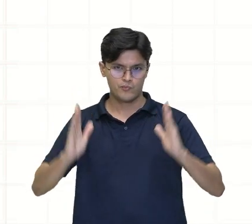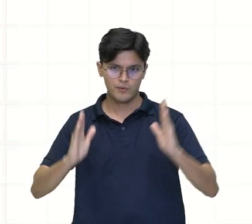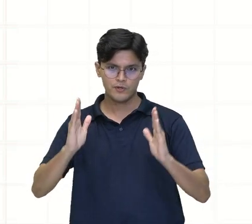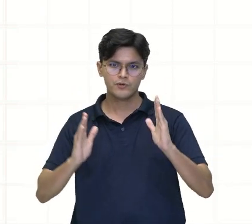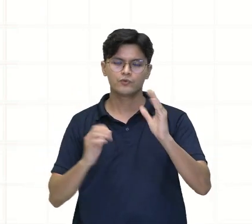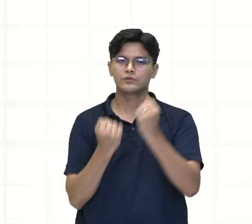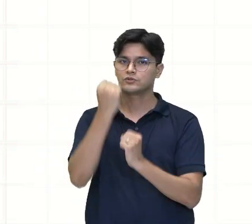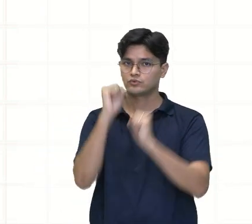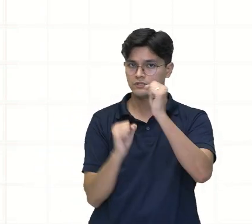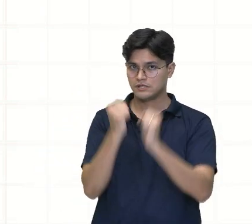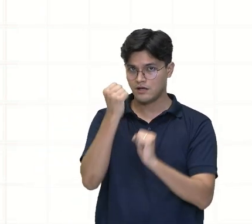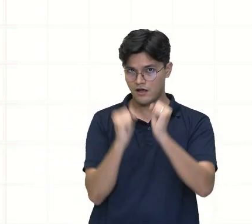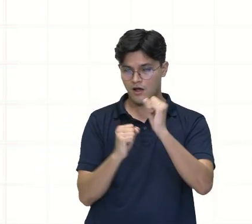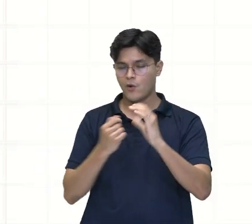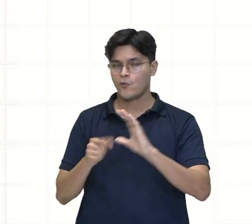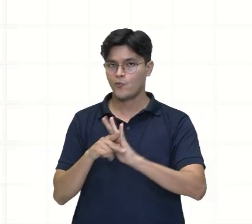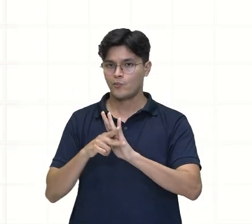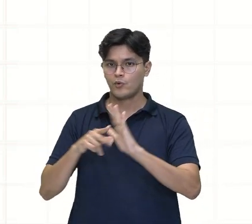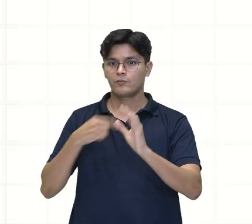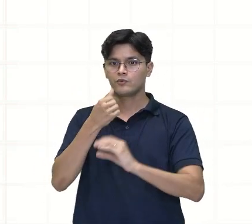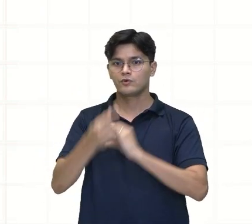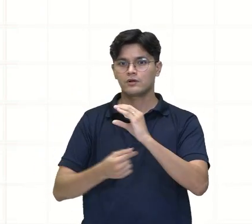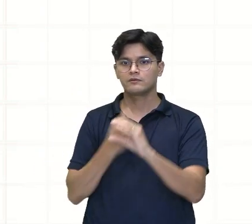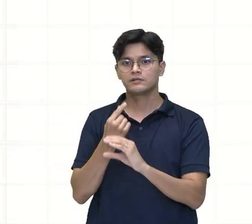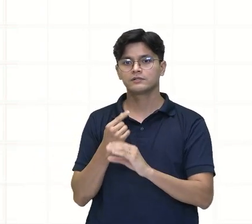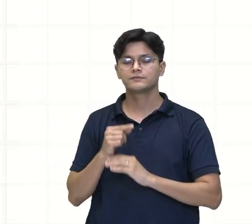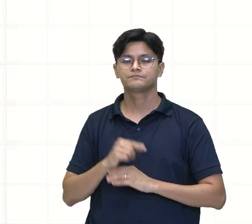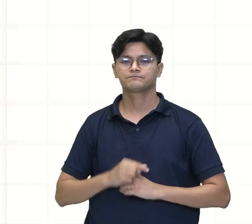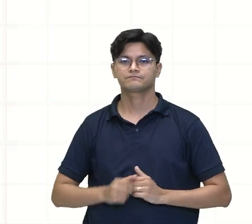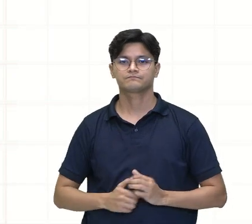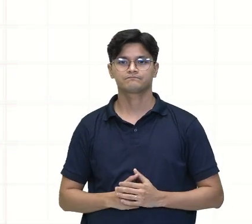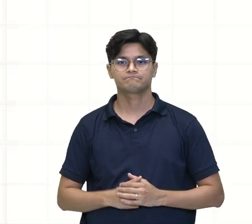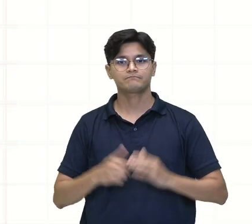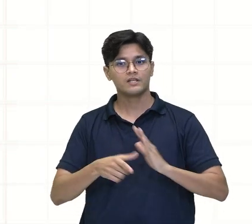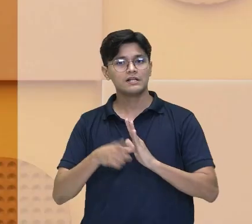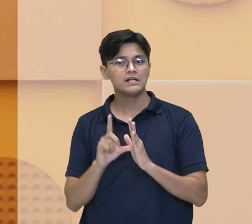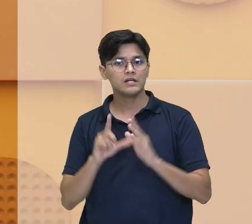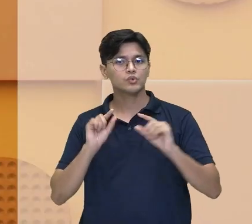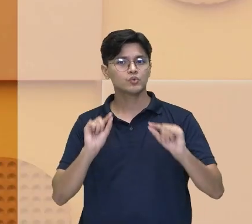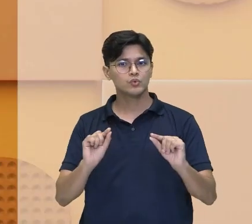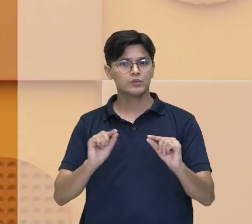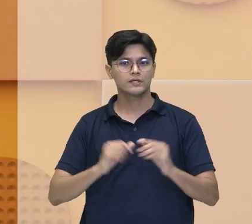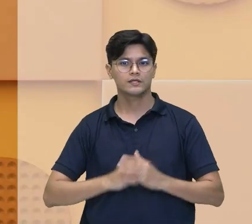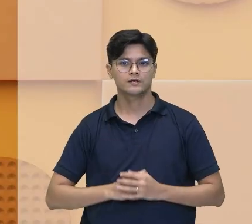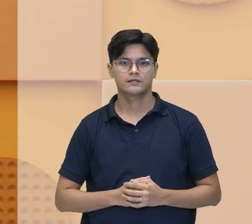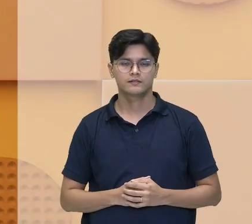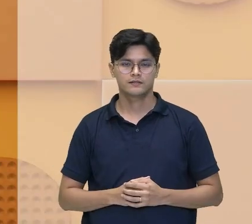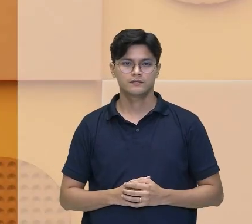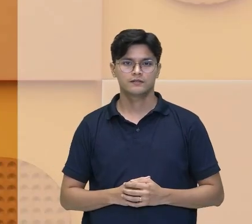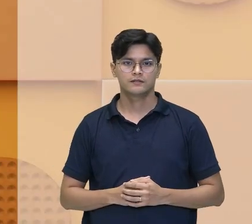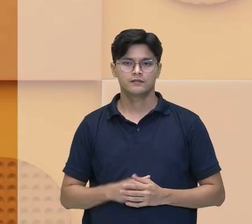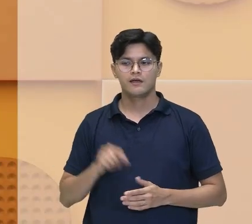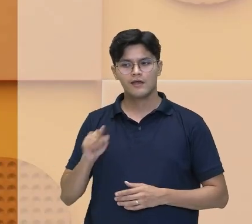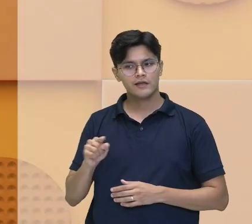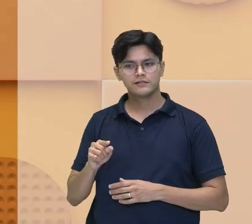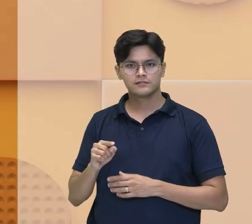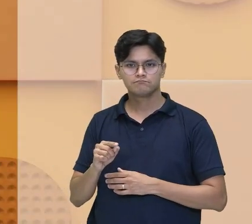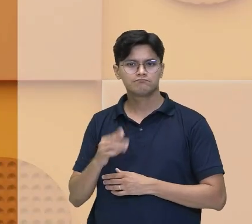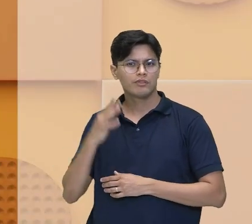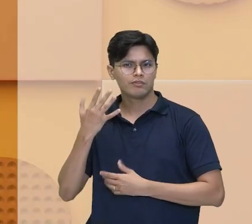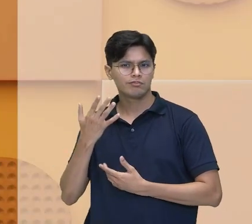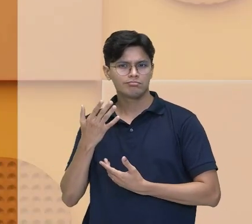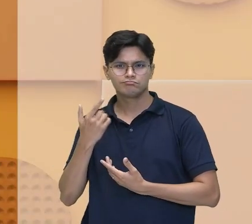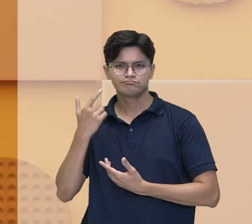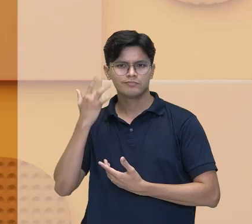industrial do modo de produção capitalista, a gente não tinha ali ele consciente de todo o processo produtivo. Ele só conhecia